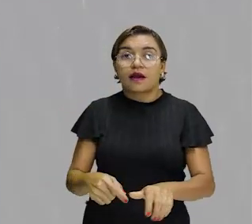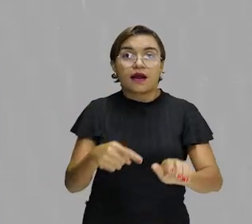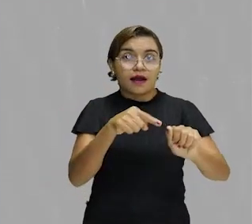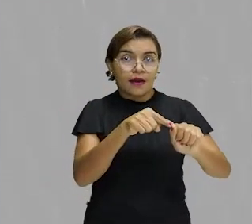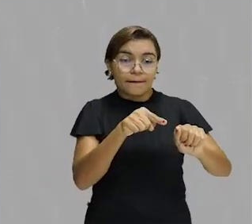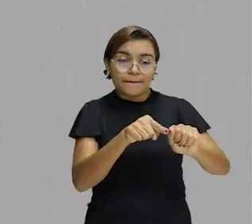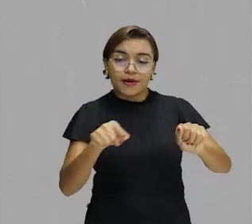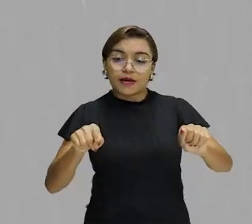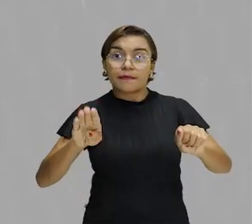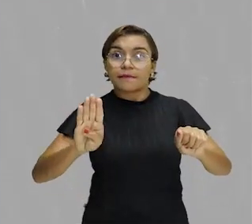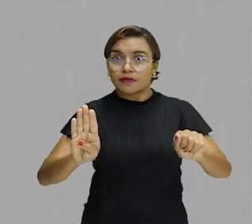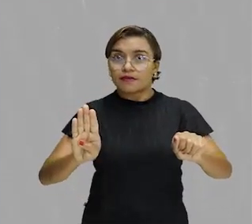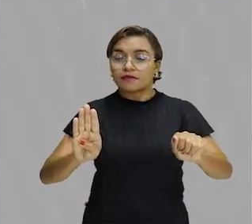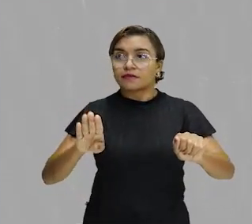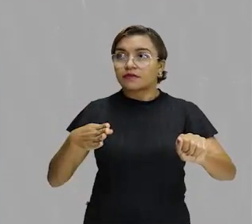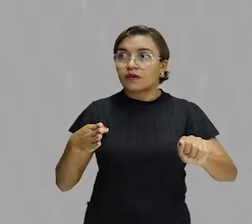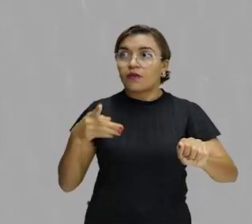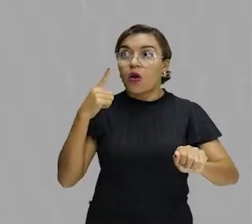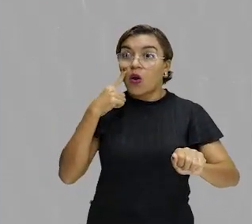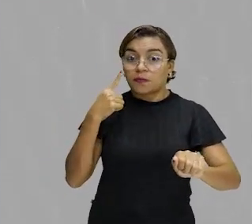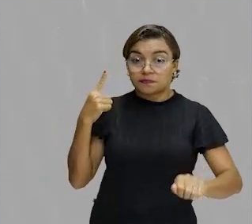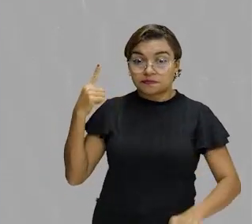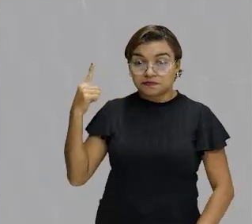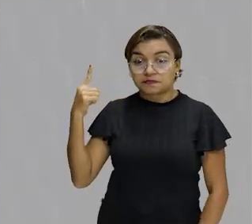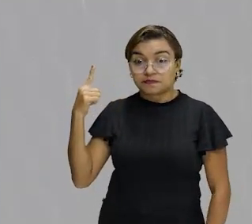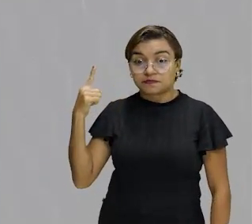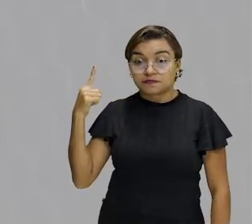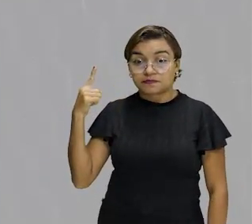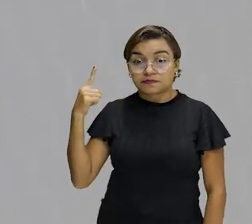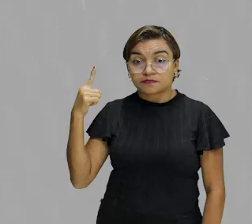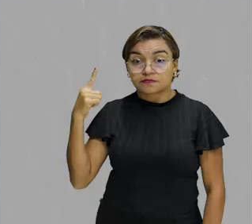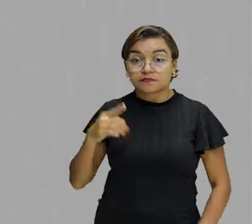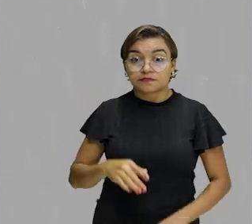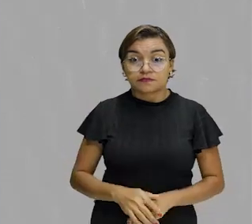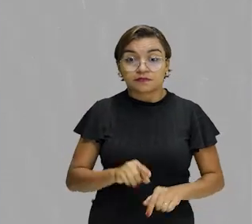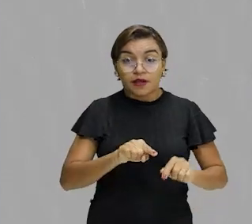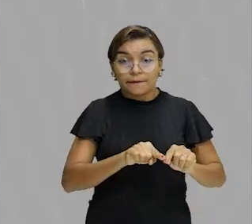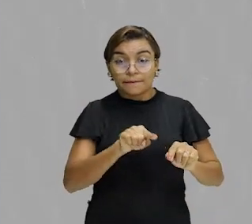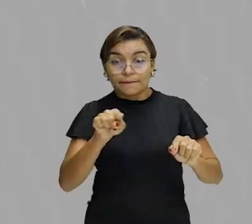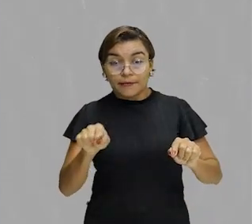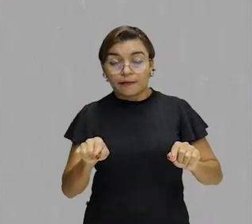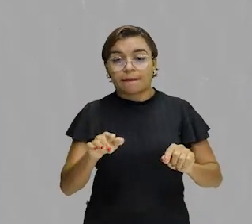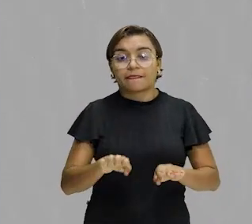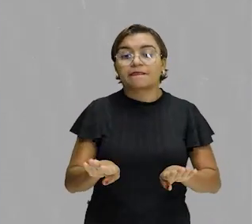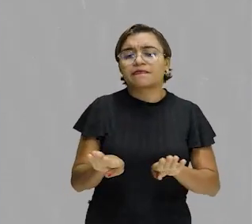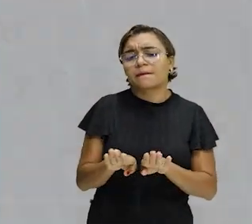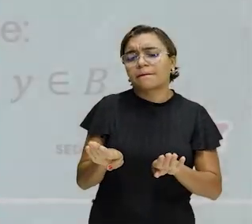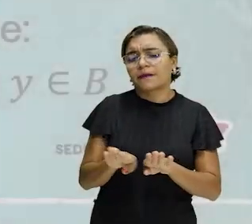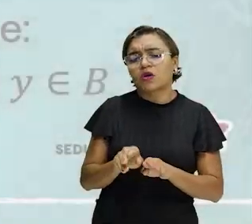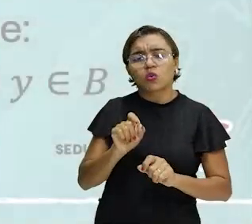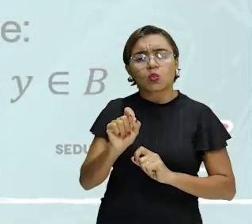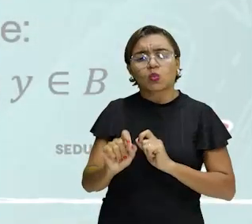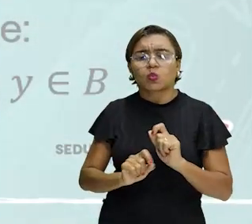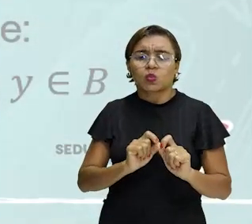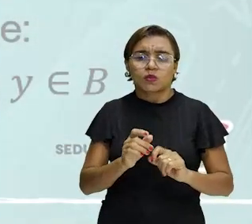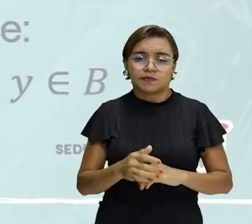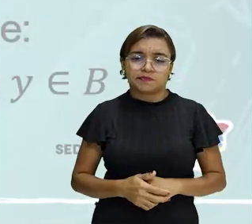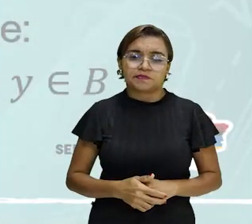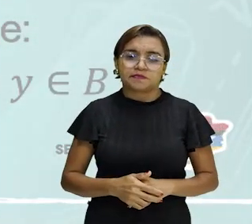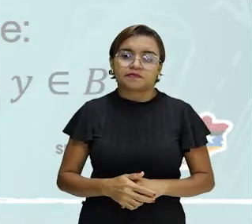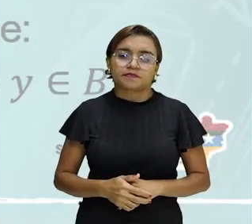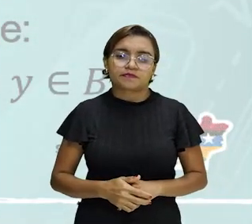A função g de b em a é a inversa da função f de a em b, sempre que g